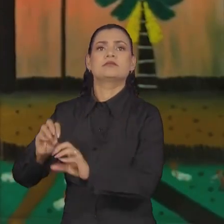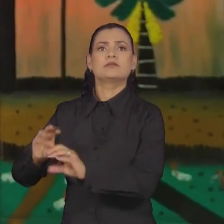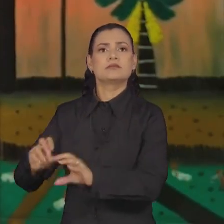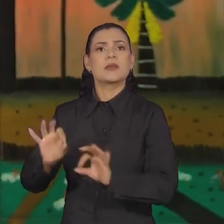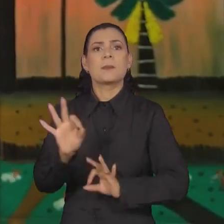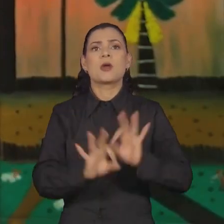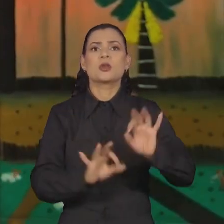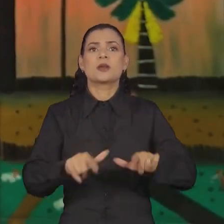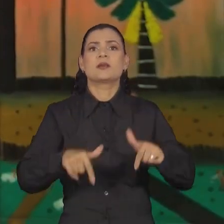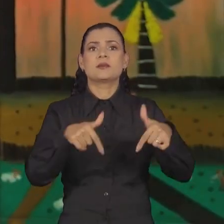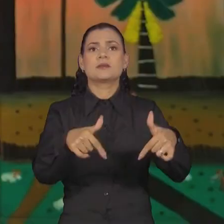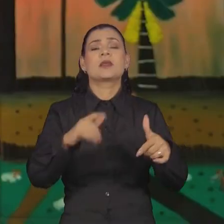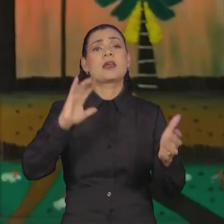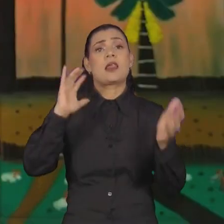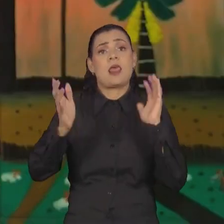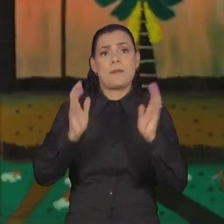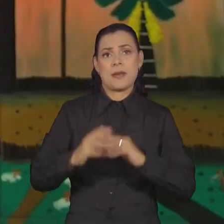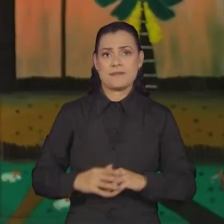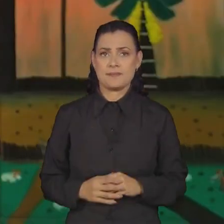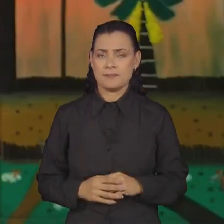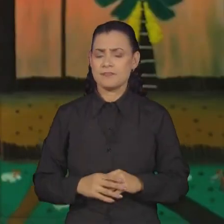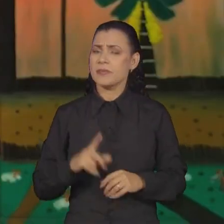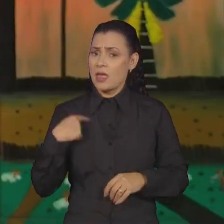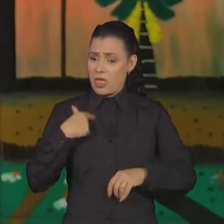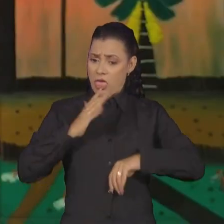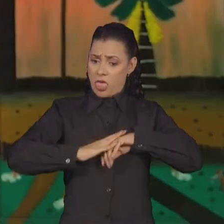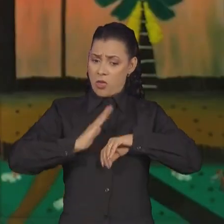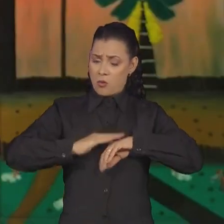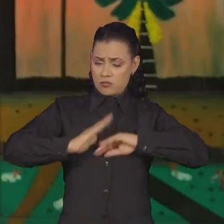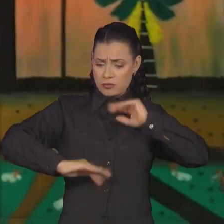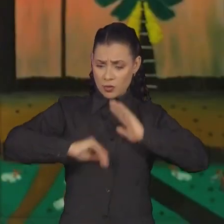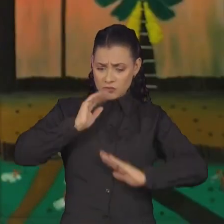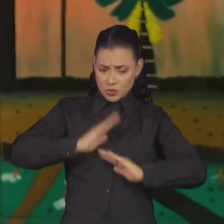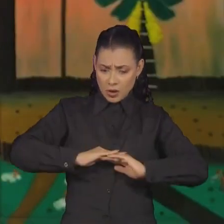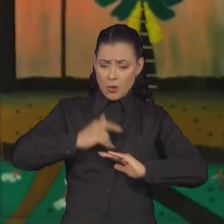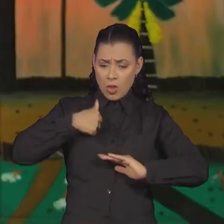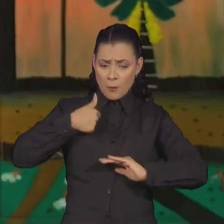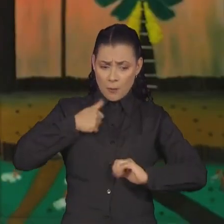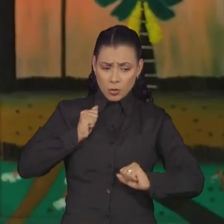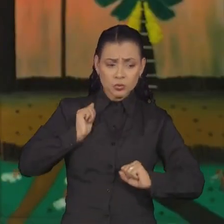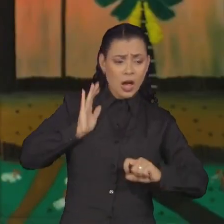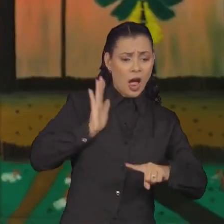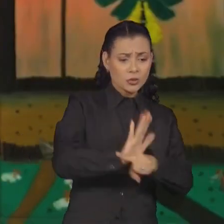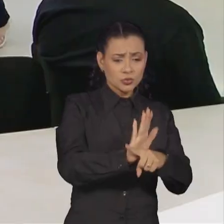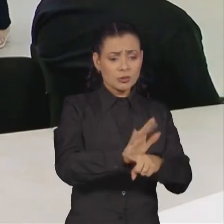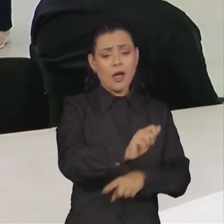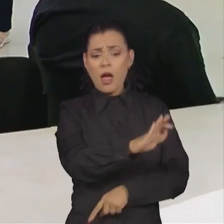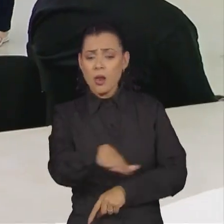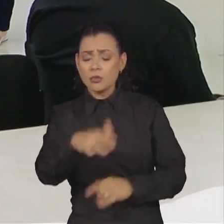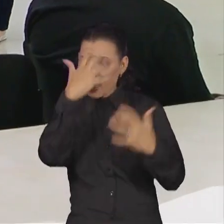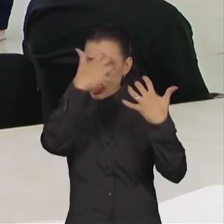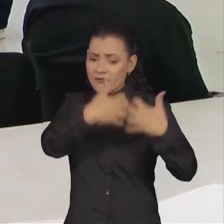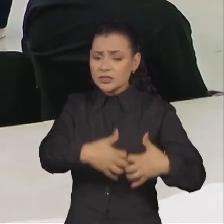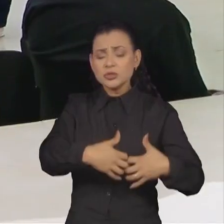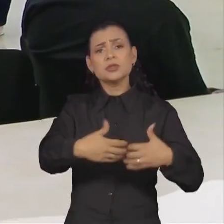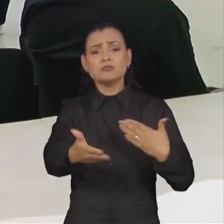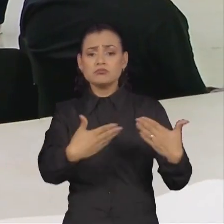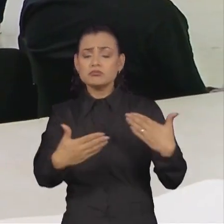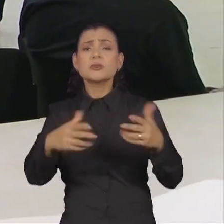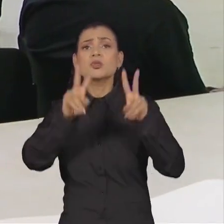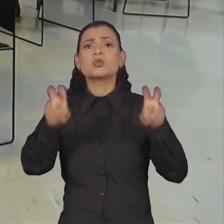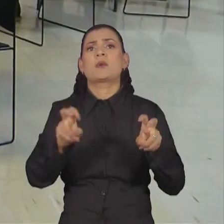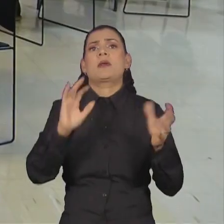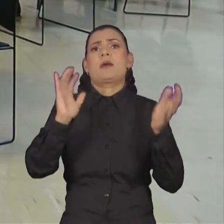plano de ação climática. Como eu posso, a partir da minha prática, contribuir para o enfrentamento da emergência climática? E isso, no curso, a gente está trabalhando